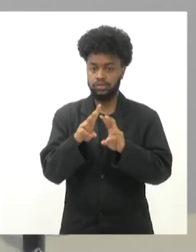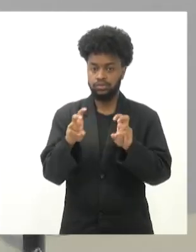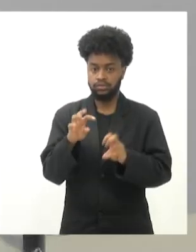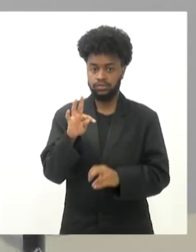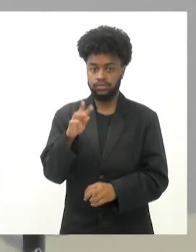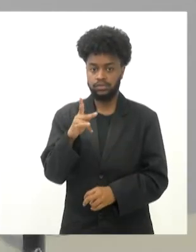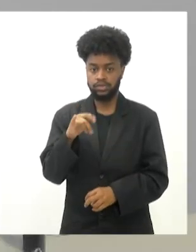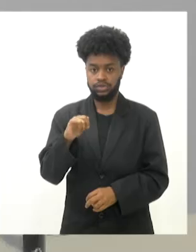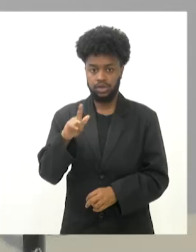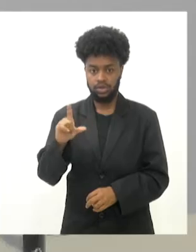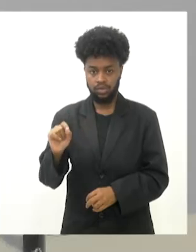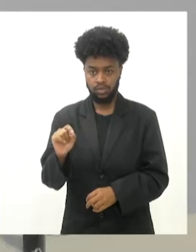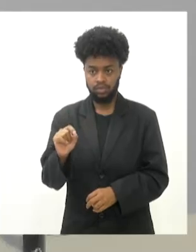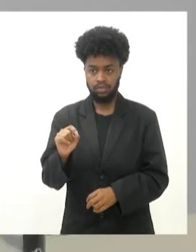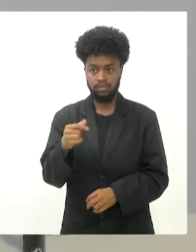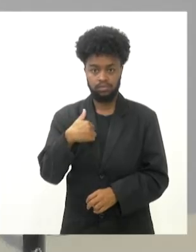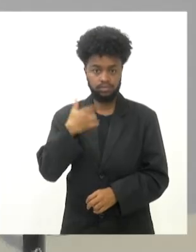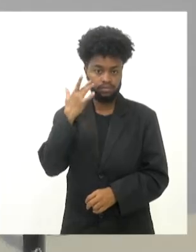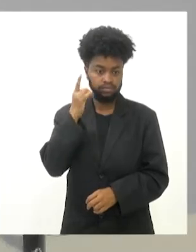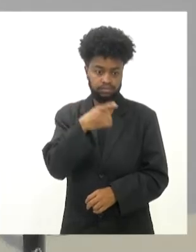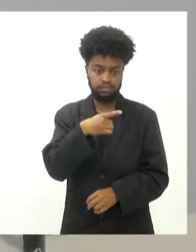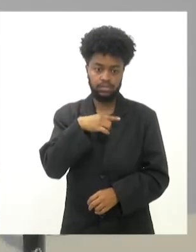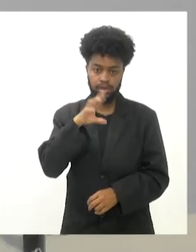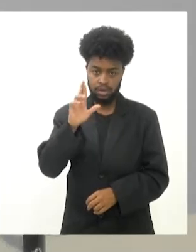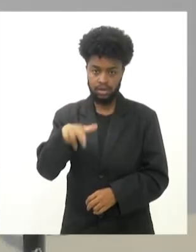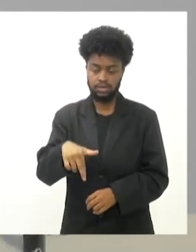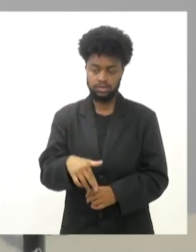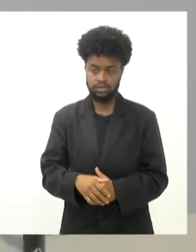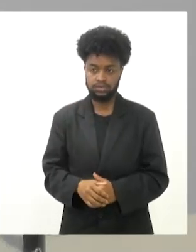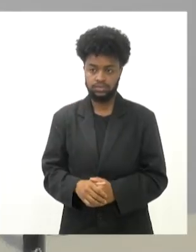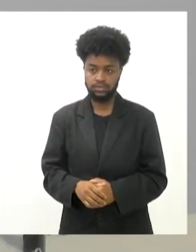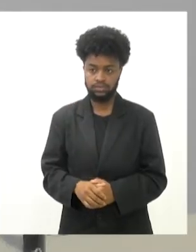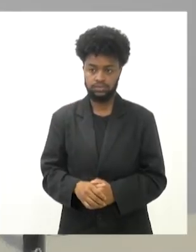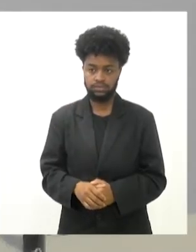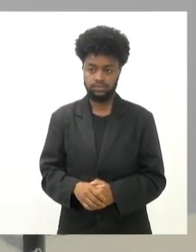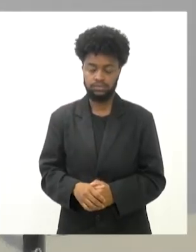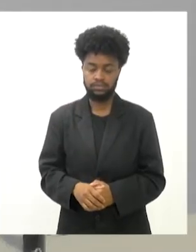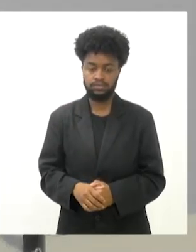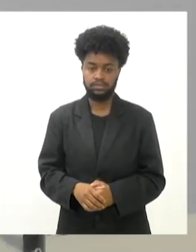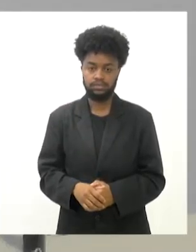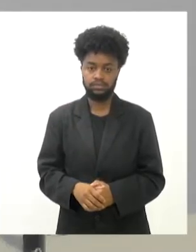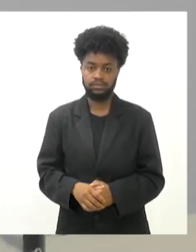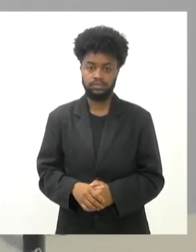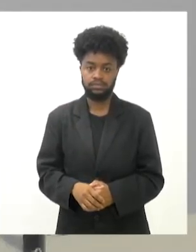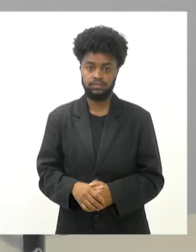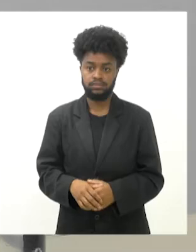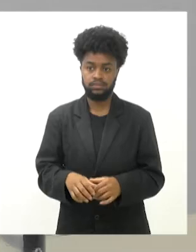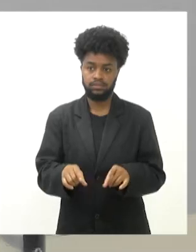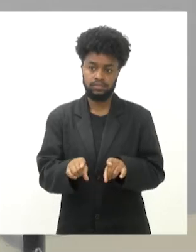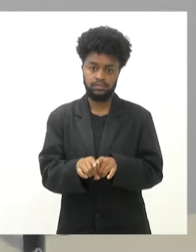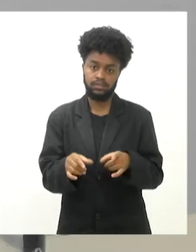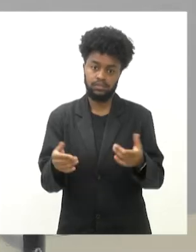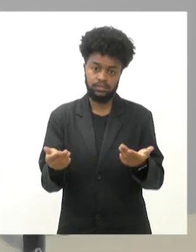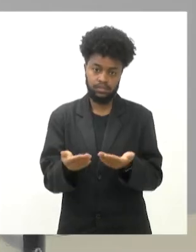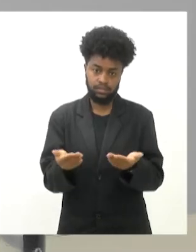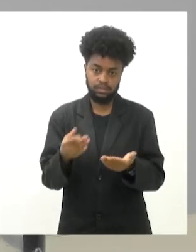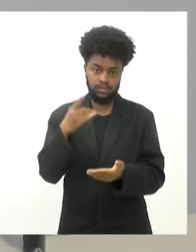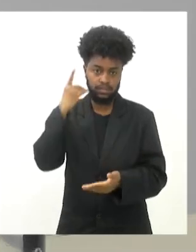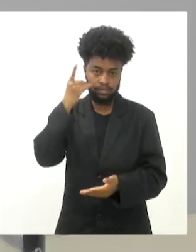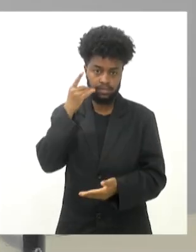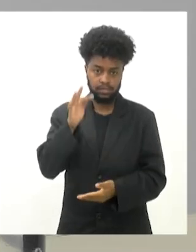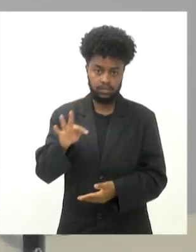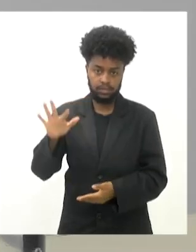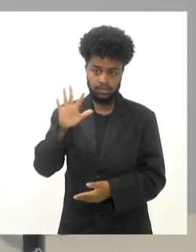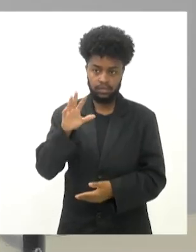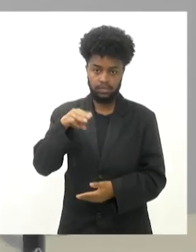Thiago Pampolha, acho que assiste razão o senhor, bem como também que agora é atual deputado federal,